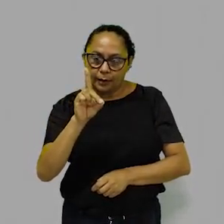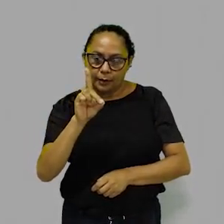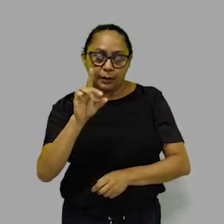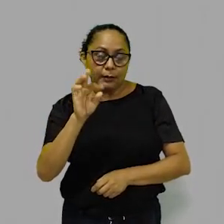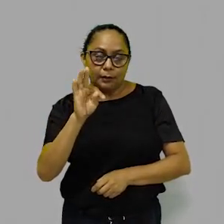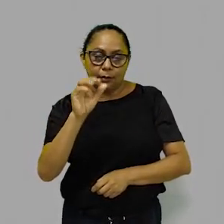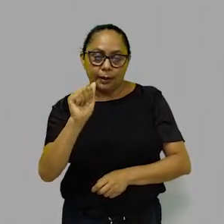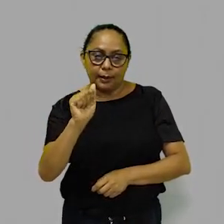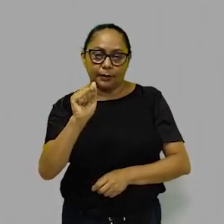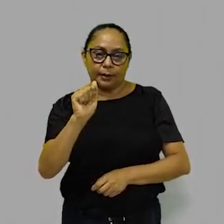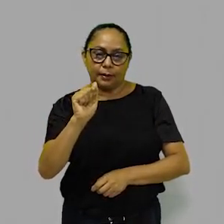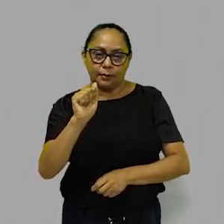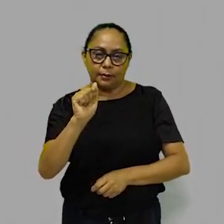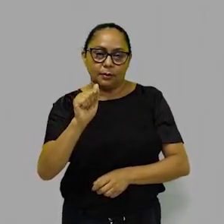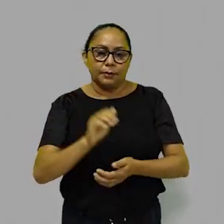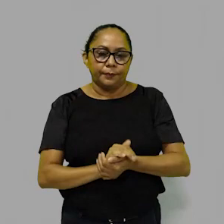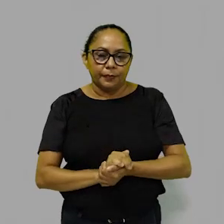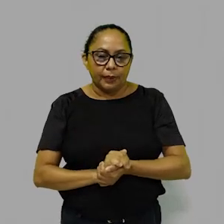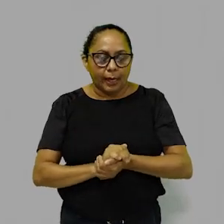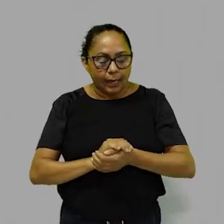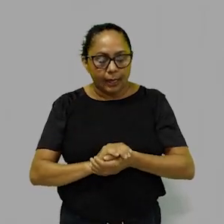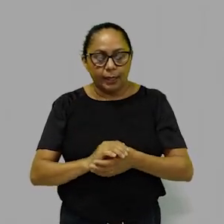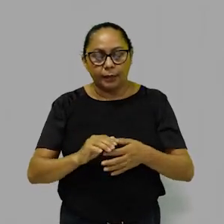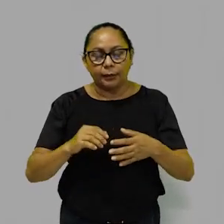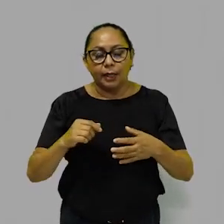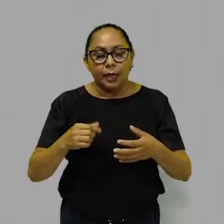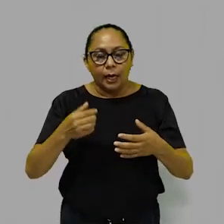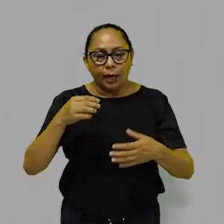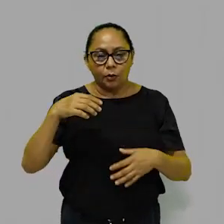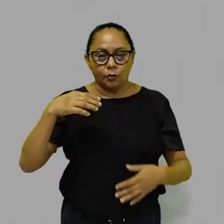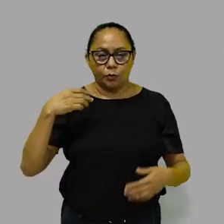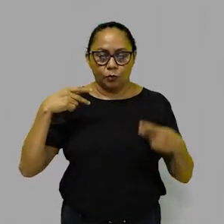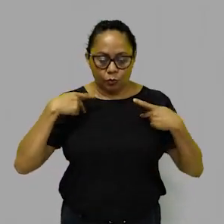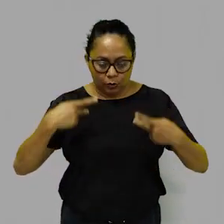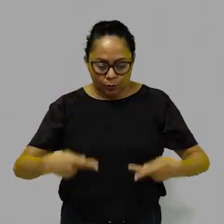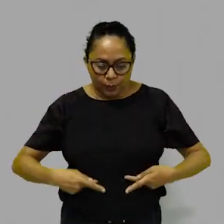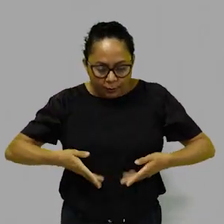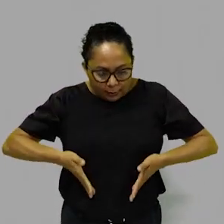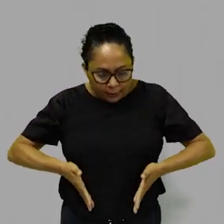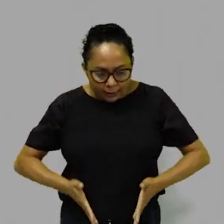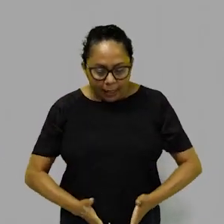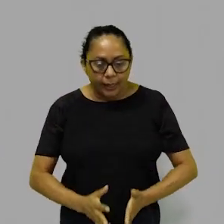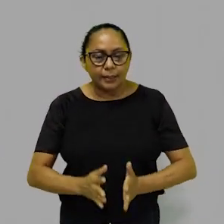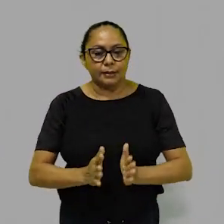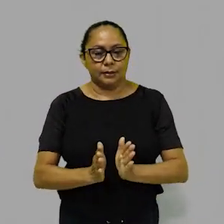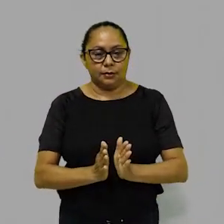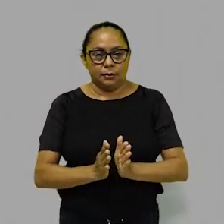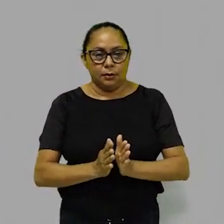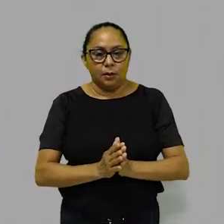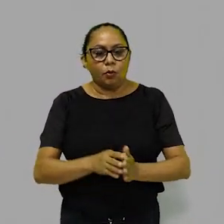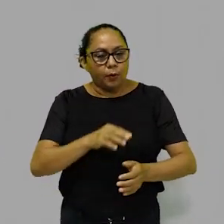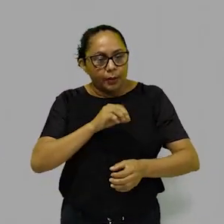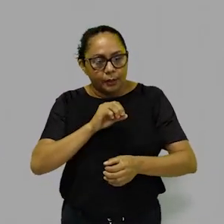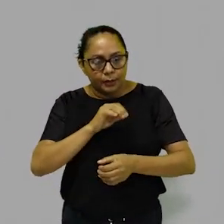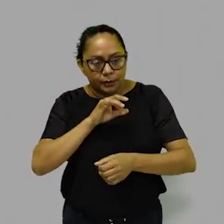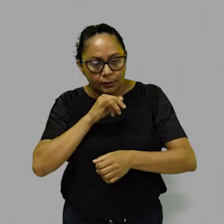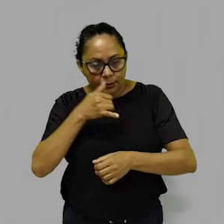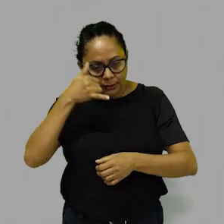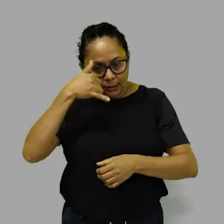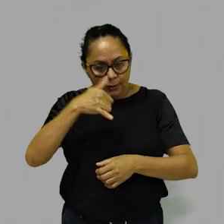de lesão que você venha a sofrer, o seu organismo ele já tem um preparo para tentar